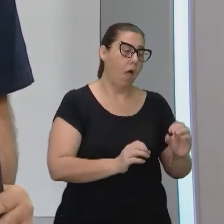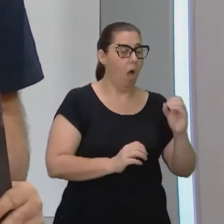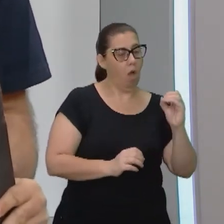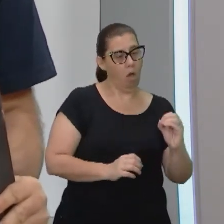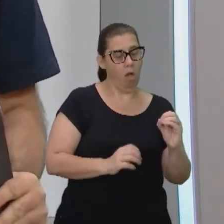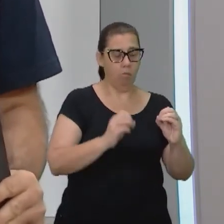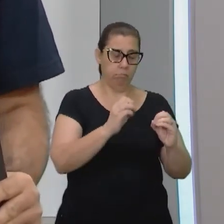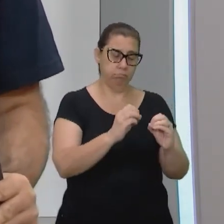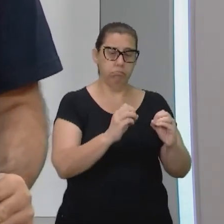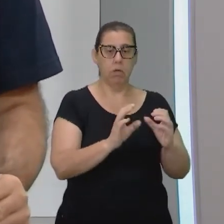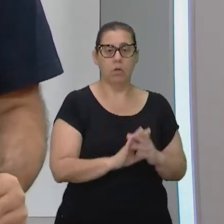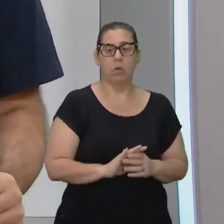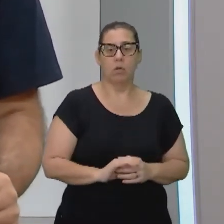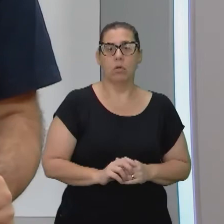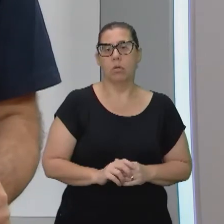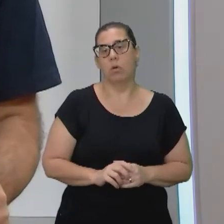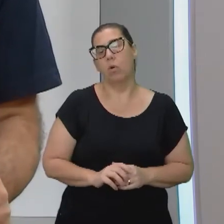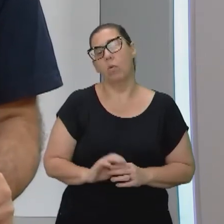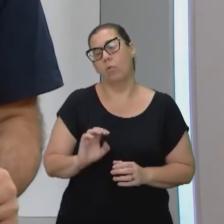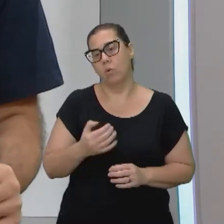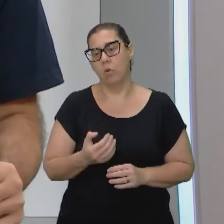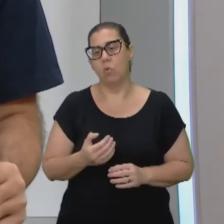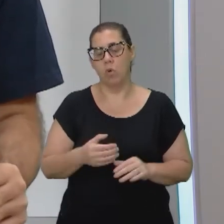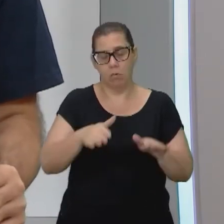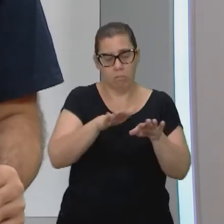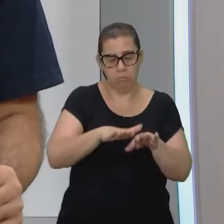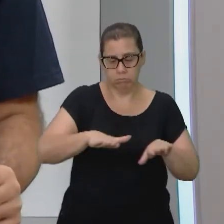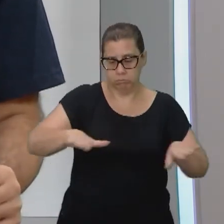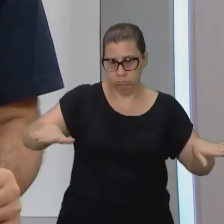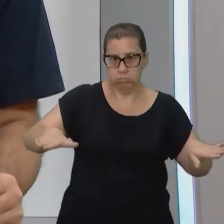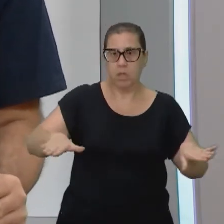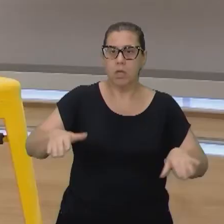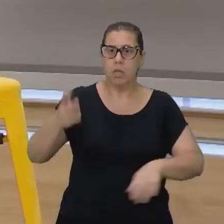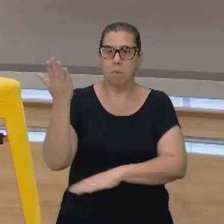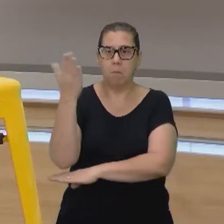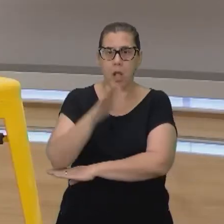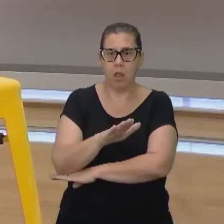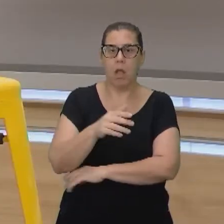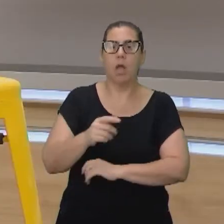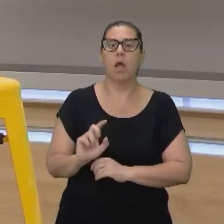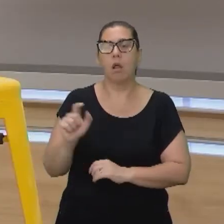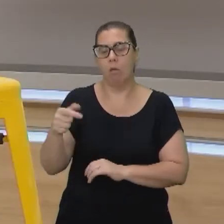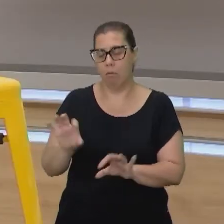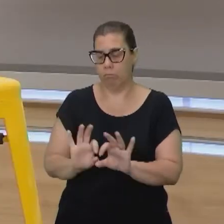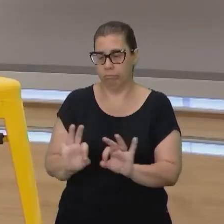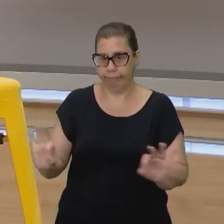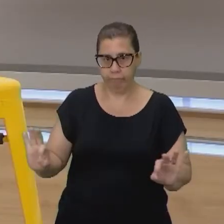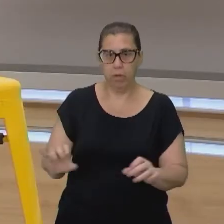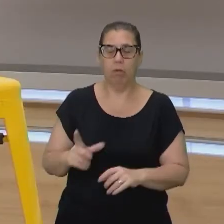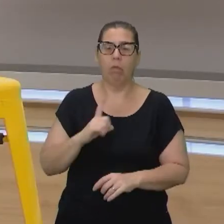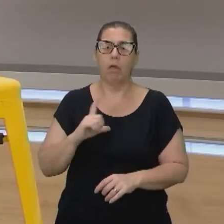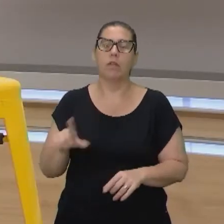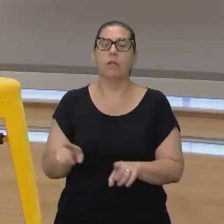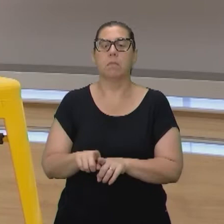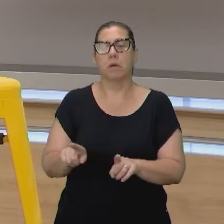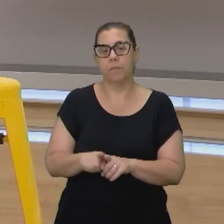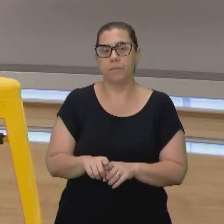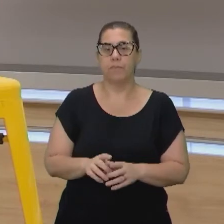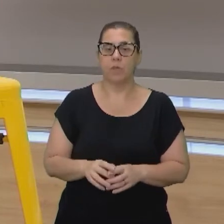produzir, ou a trabalhadora também vai produzir o shape, o outro o eixo e tudo mais, e nós teremos